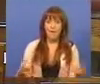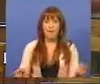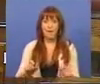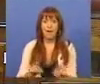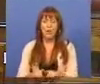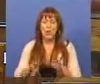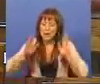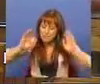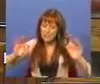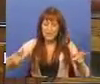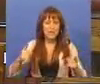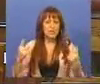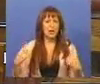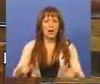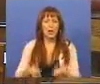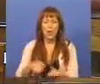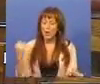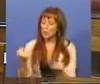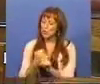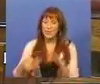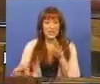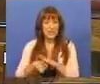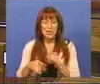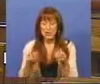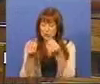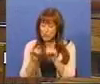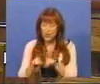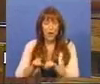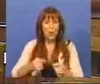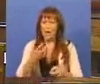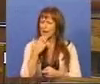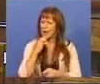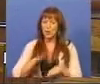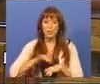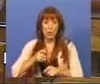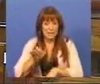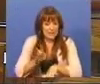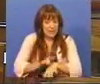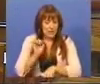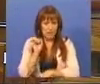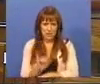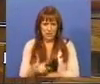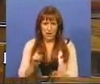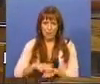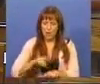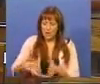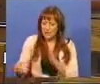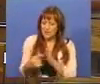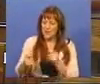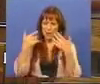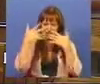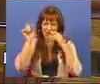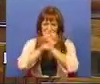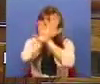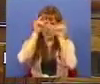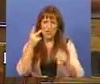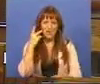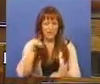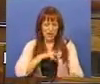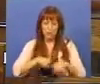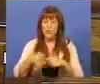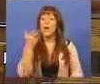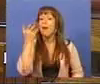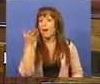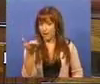que precisa exatamente de um trabalho legislativo rigoroso, pela sua sensibilidade, pela necessidade de transparência da vida